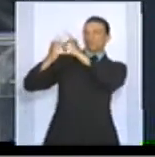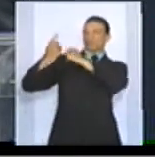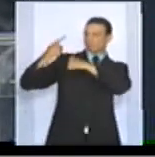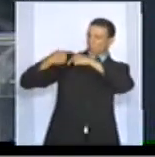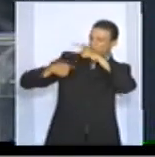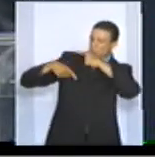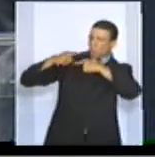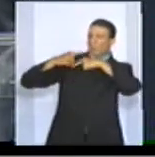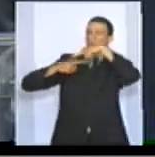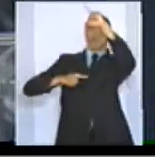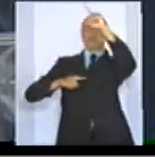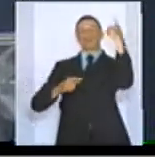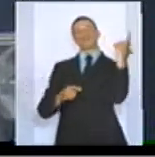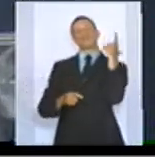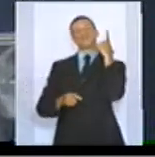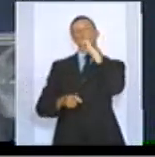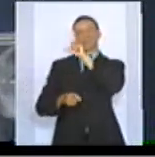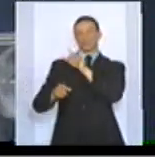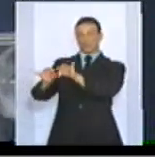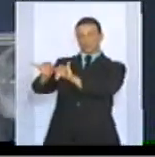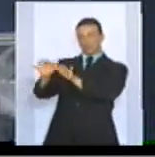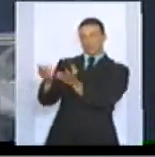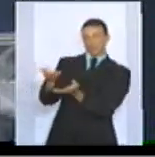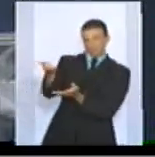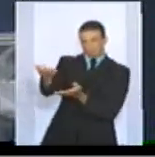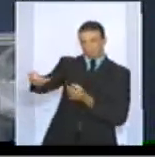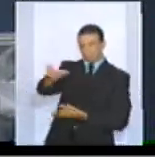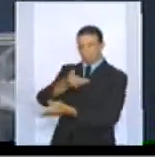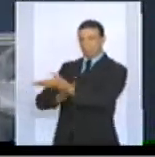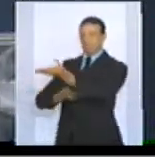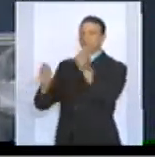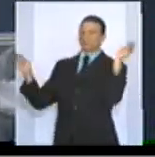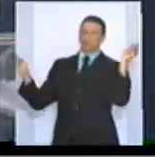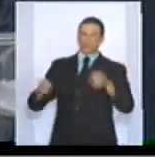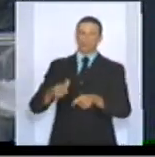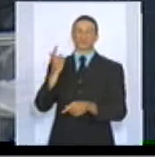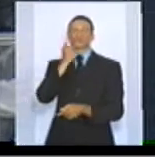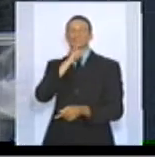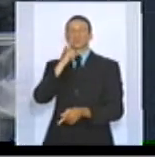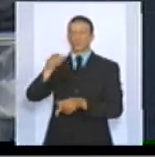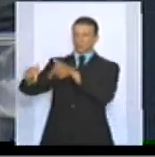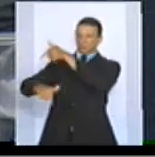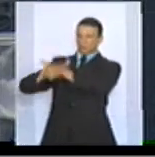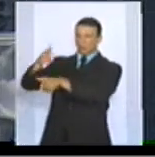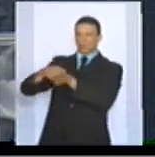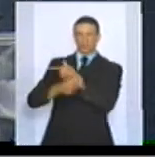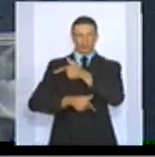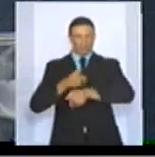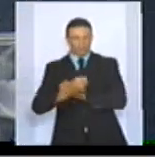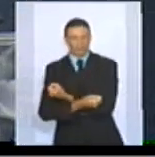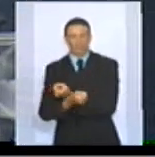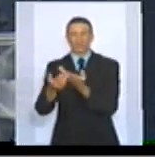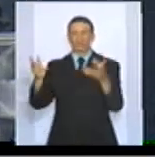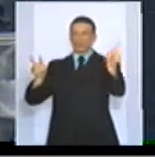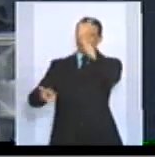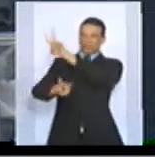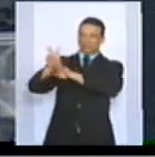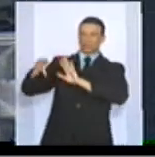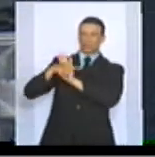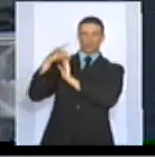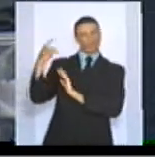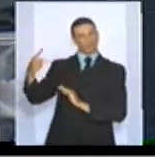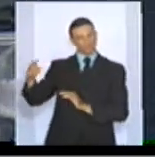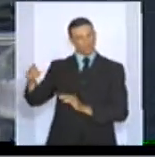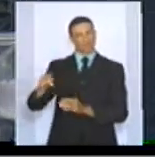aquilo que o mercado nos trouxer de novos serviços a serem prestados relativos à distribuição de serviços audiovisuais. Portanto, há